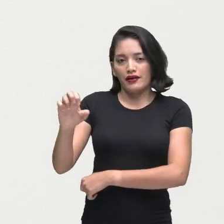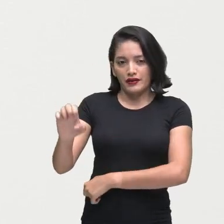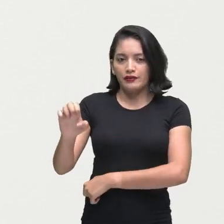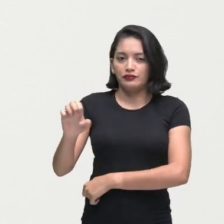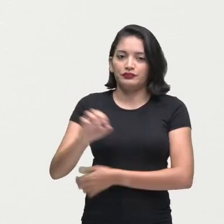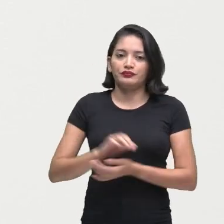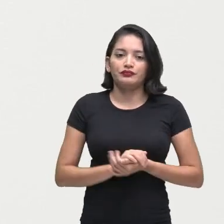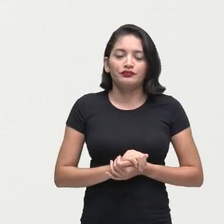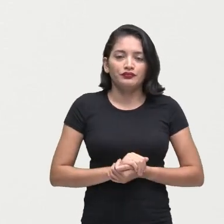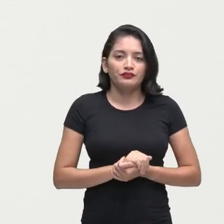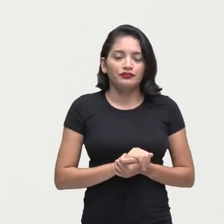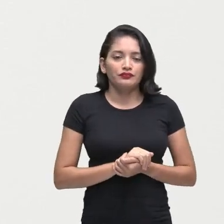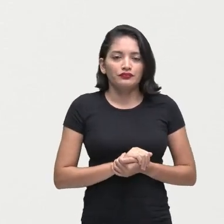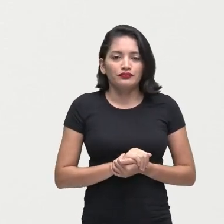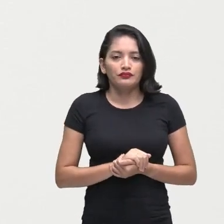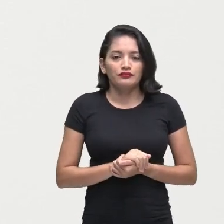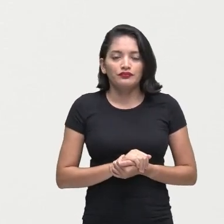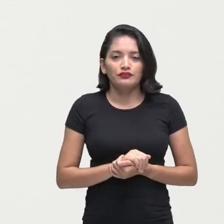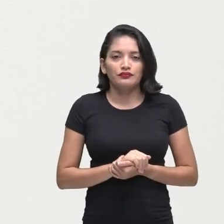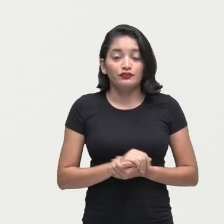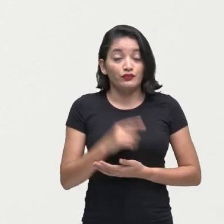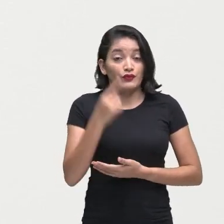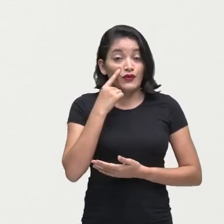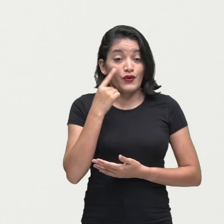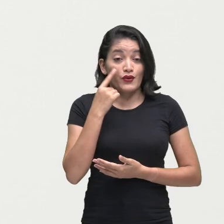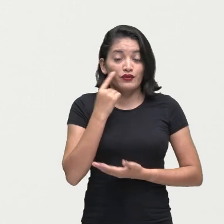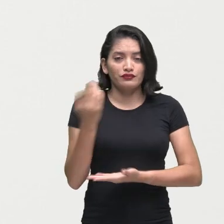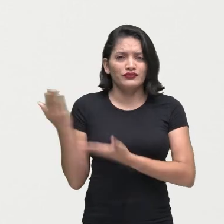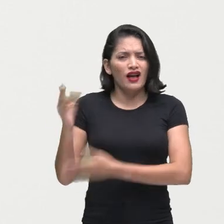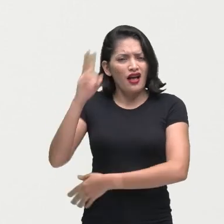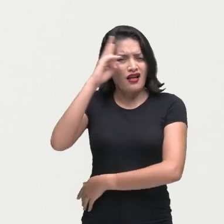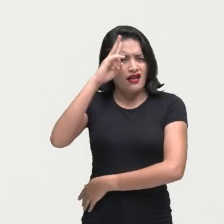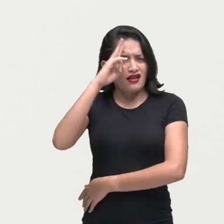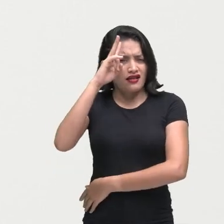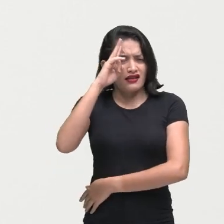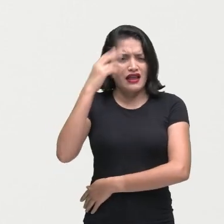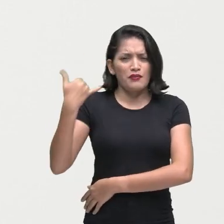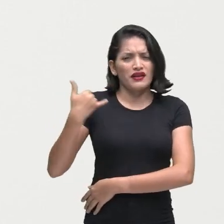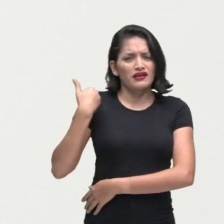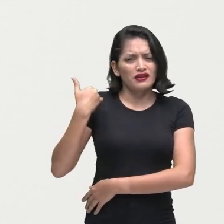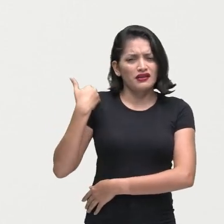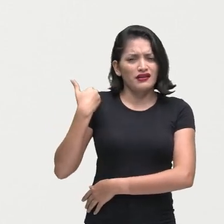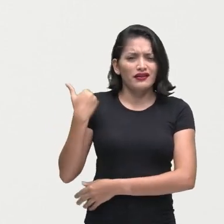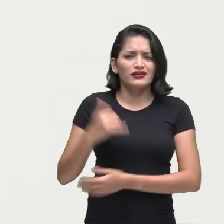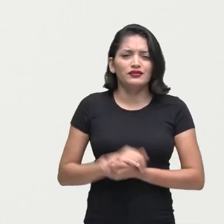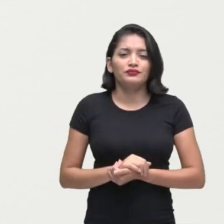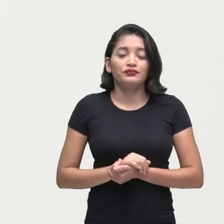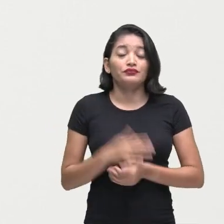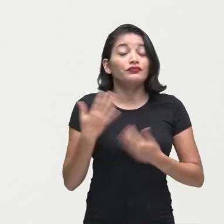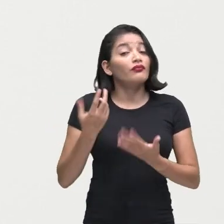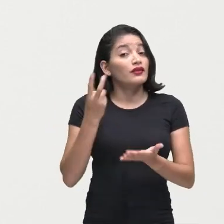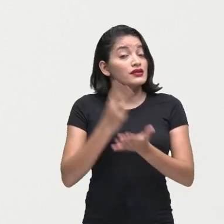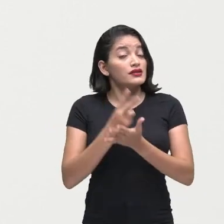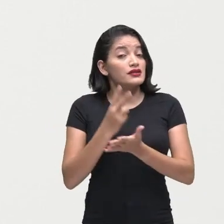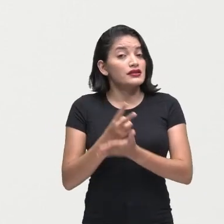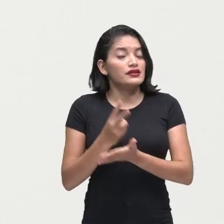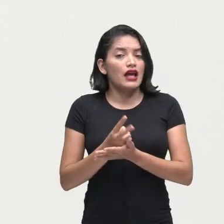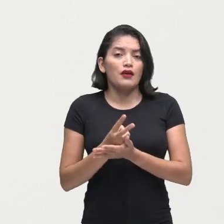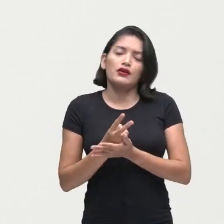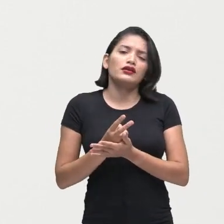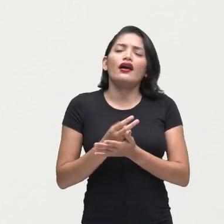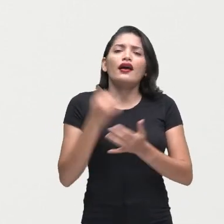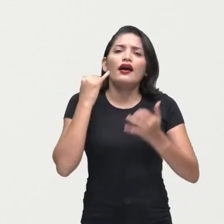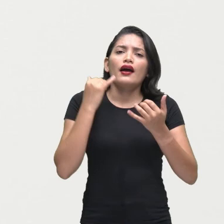are ten years old Olha só gente lembra da forma da idade Pois é toda vez quando você for